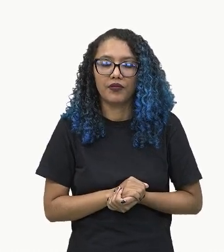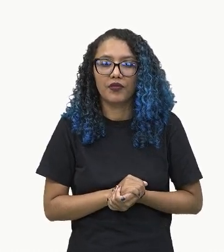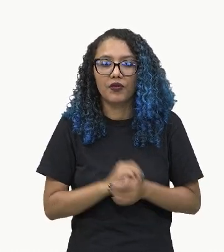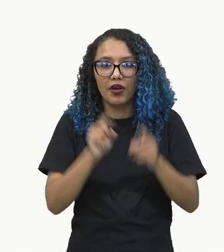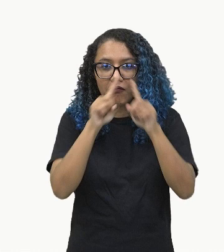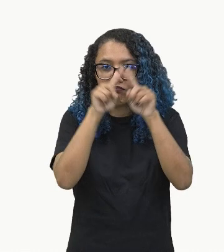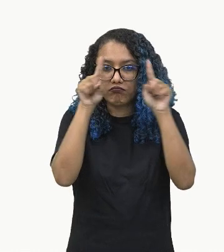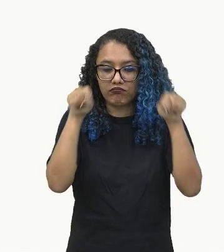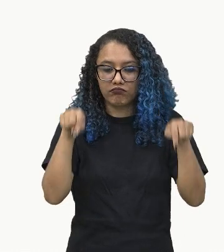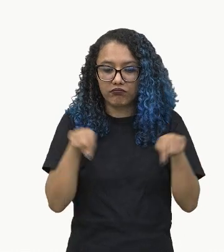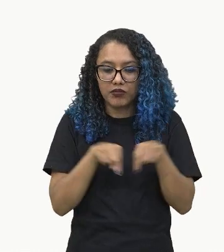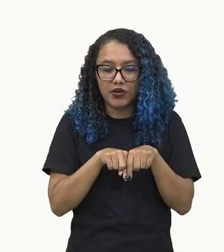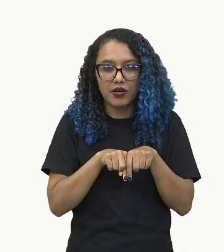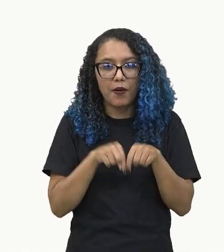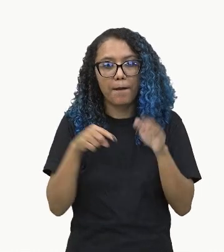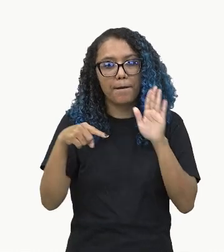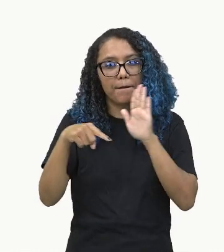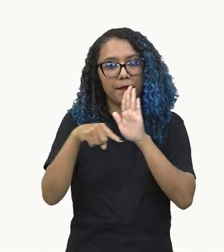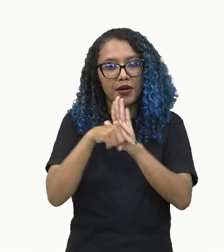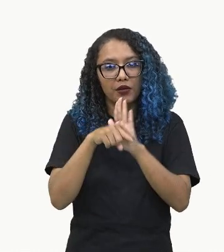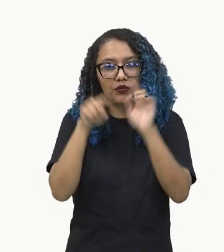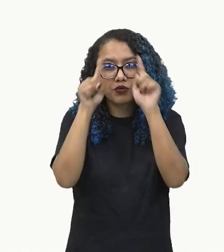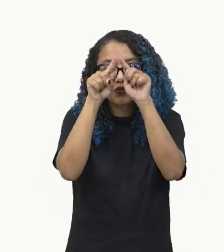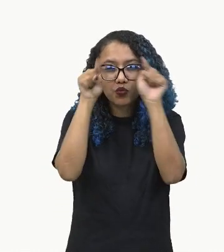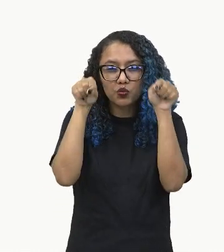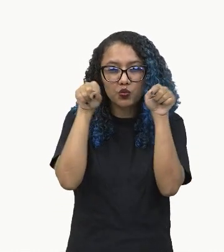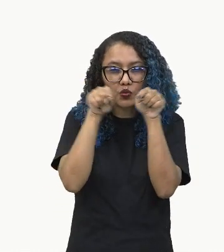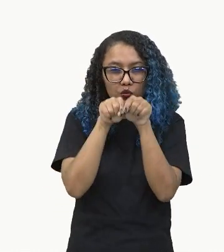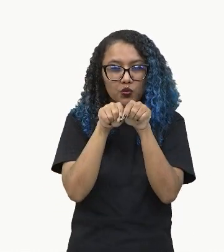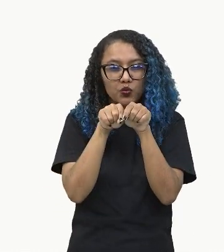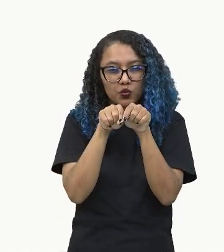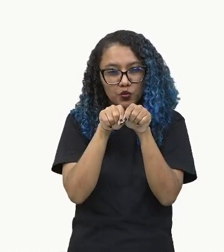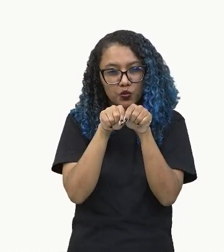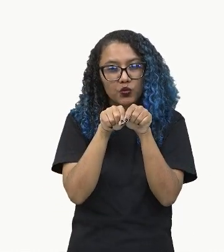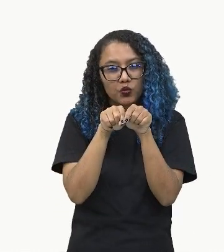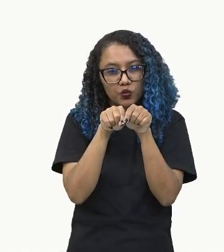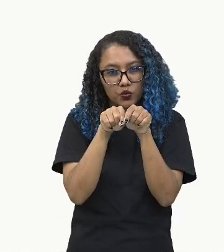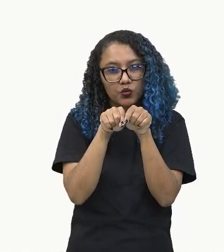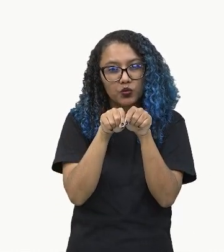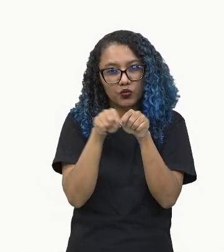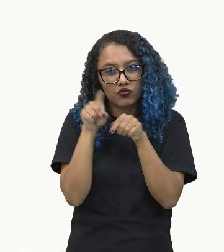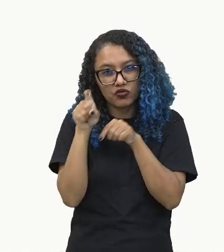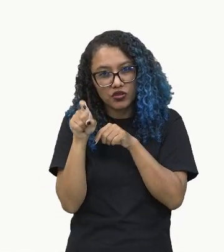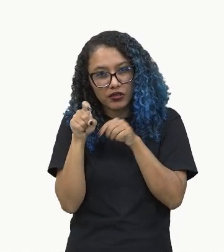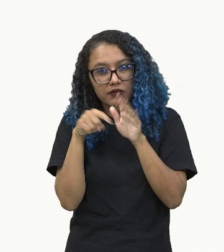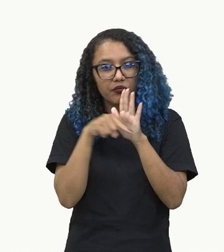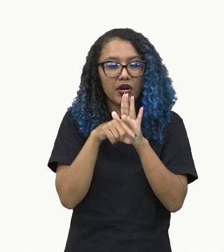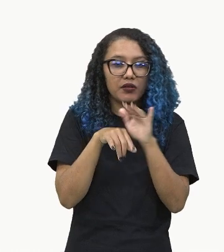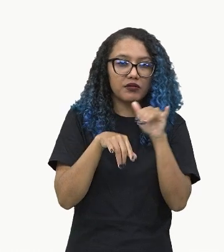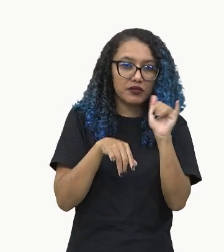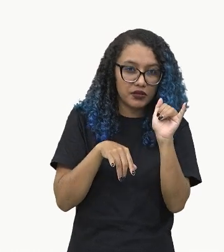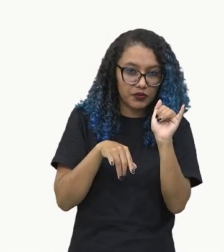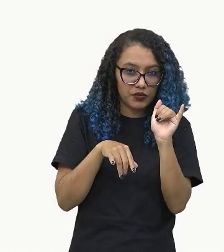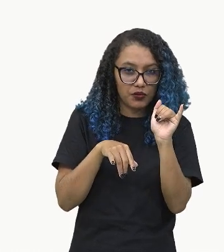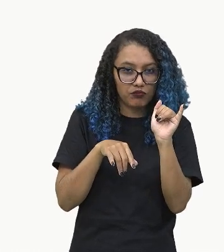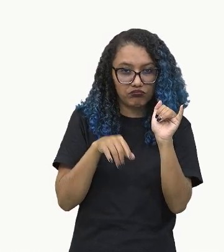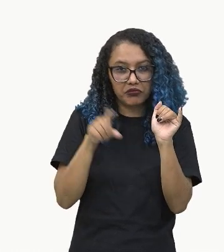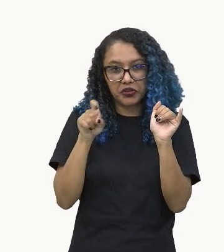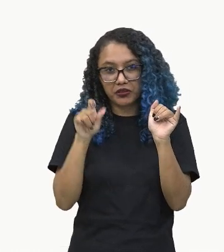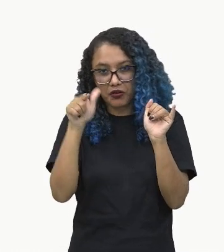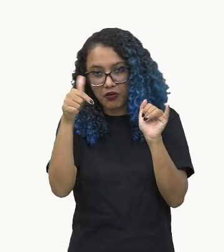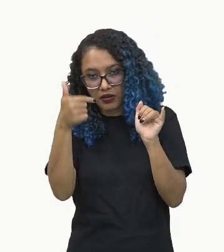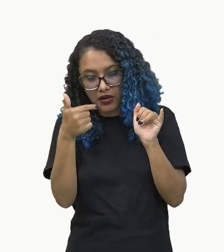x menos o meu quadrado menor de lado y. Tá? Então, isso é exatamente,